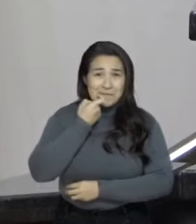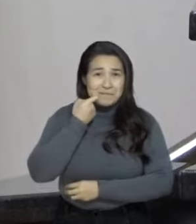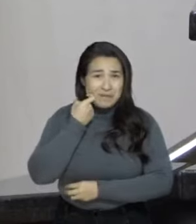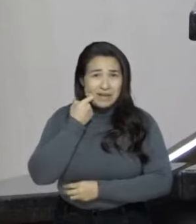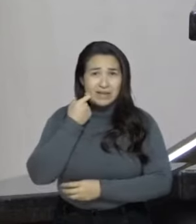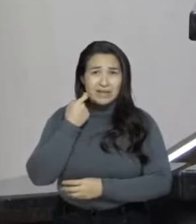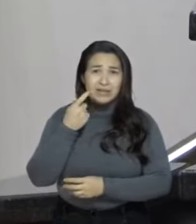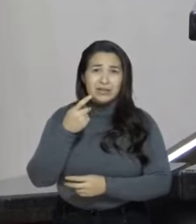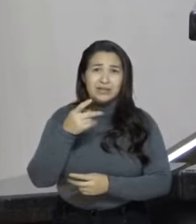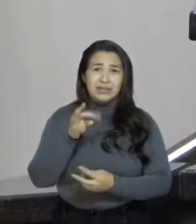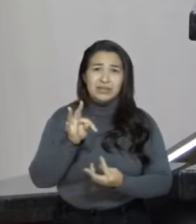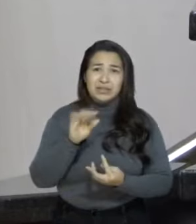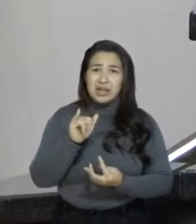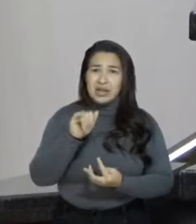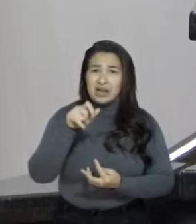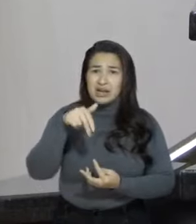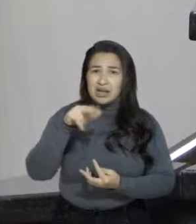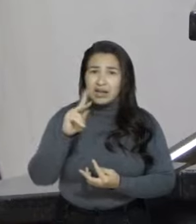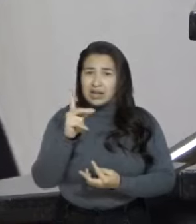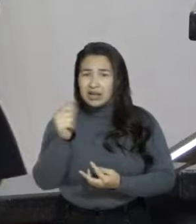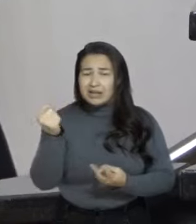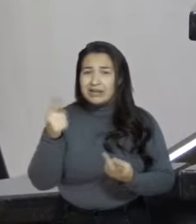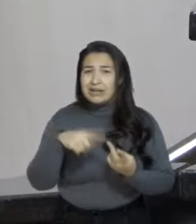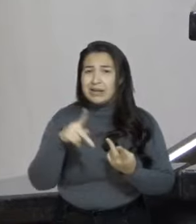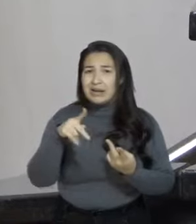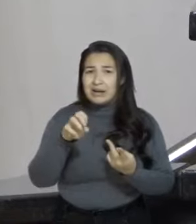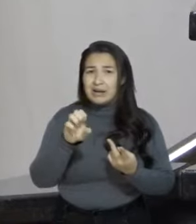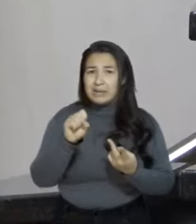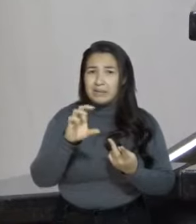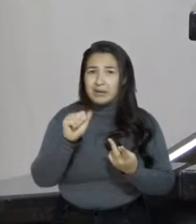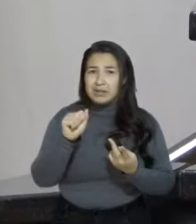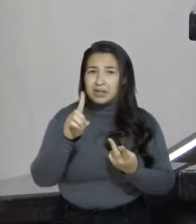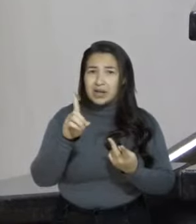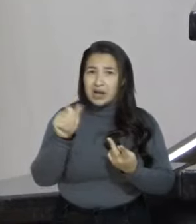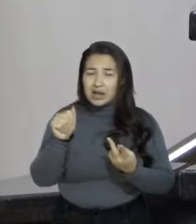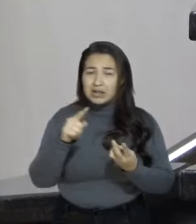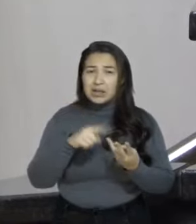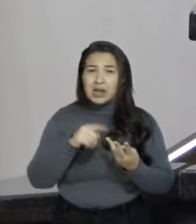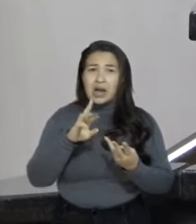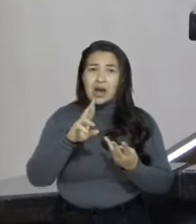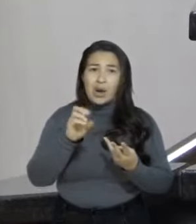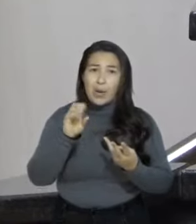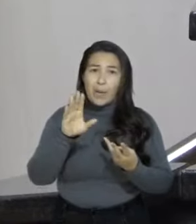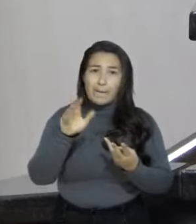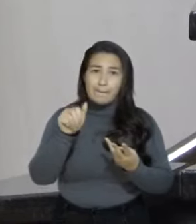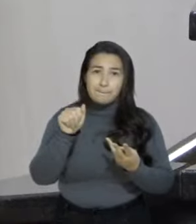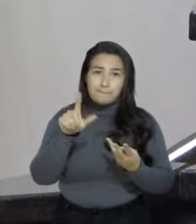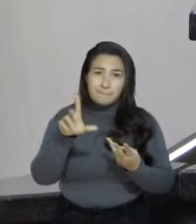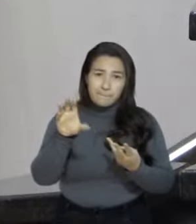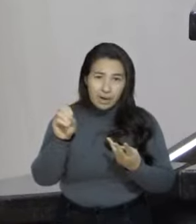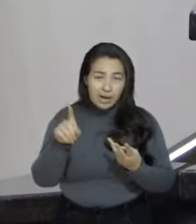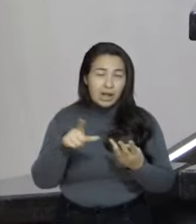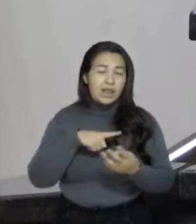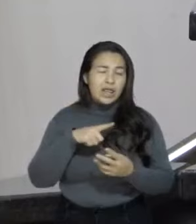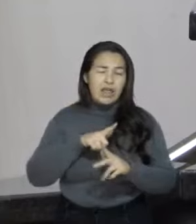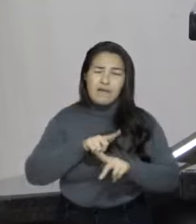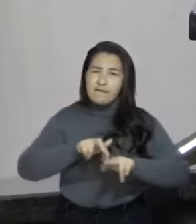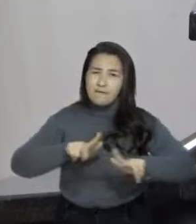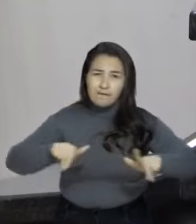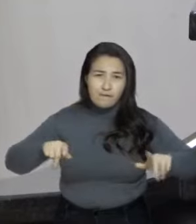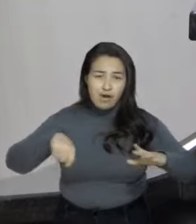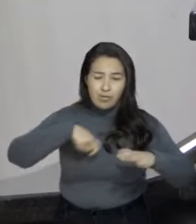terra tainha pescadinha bagre robalo de todos os gostos uma farta gastronomia muitas